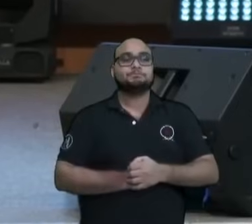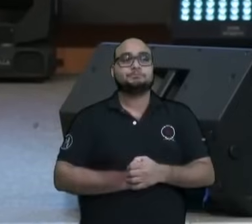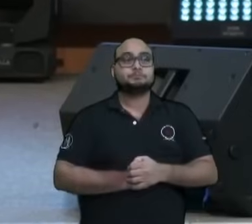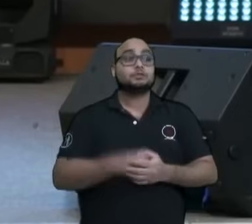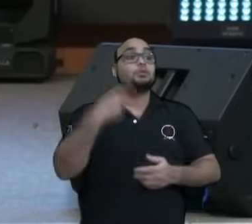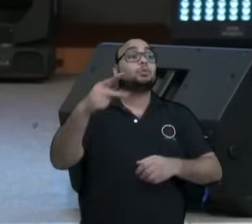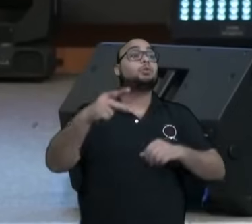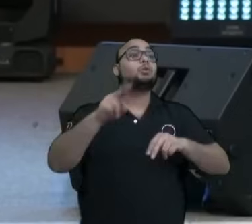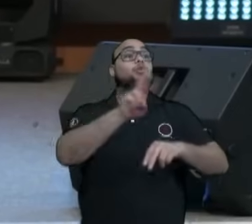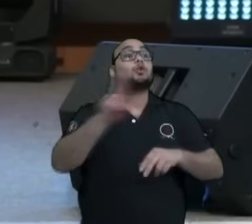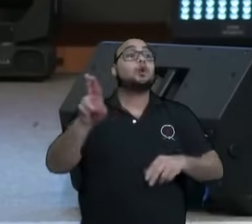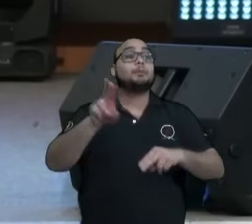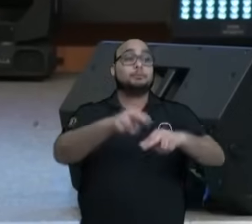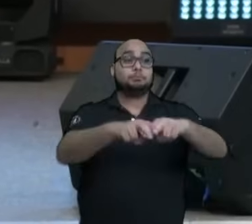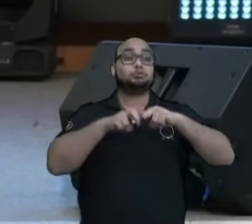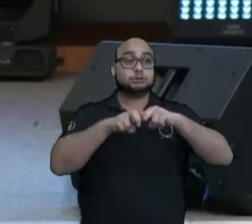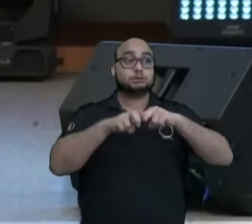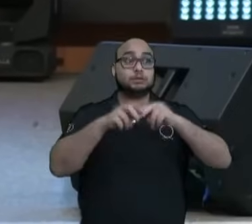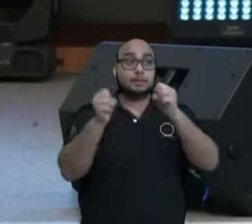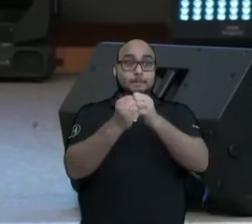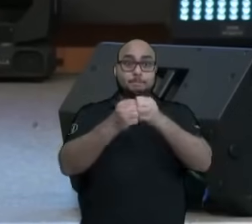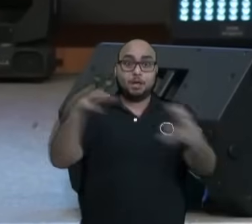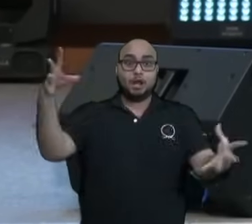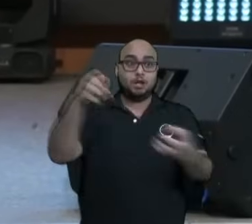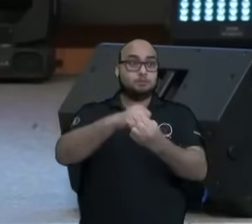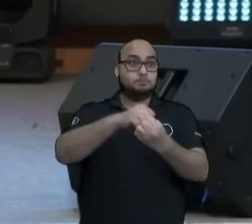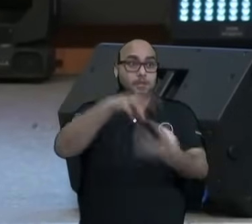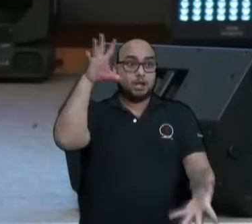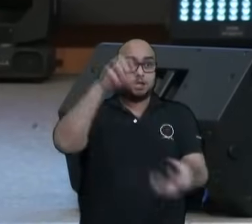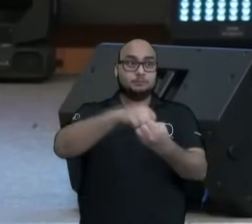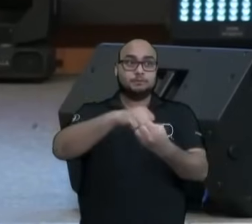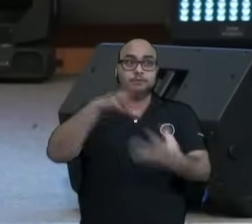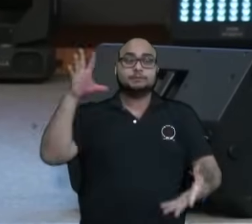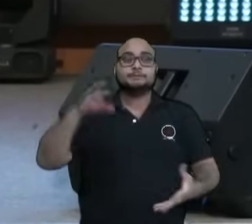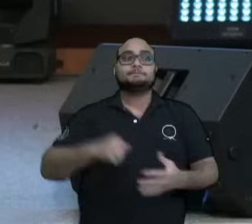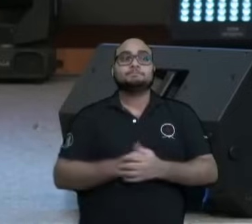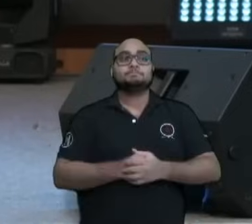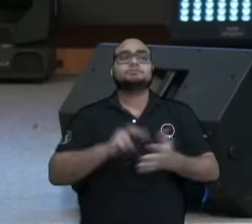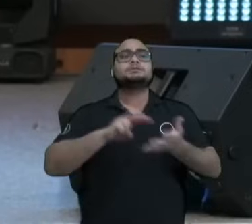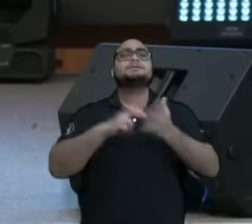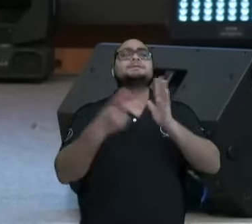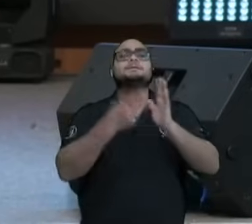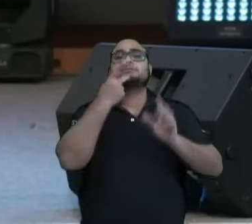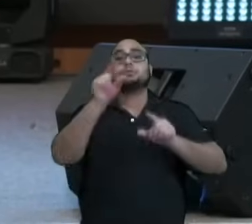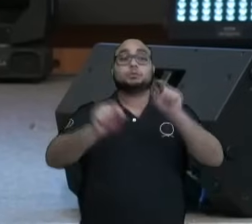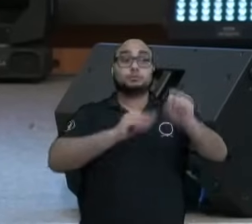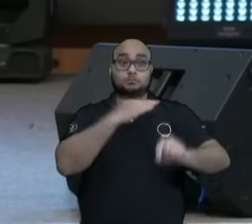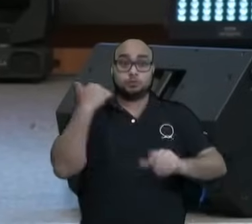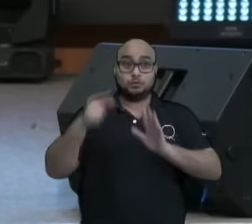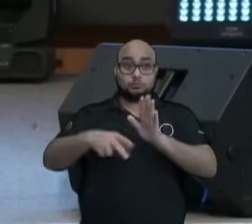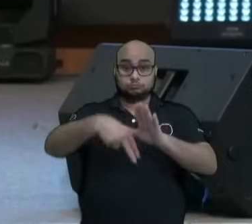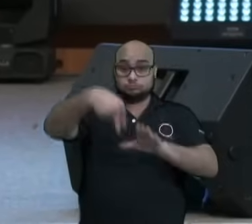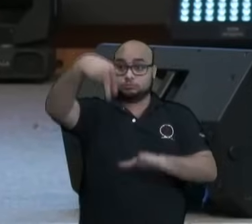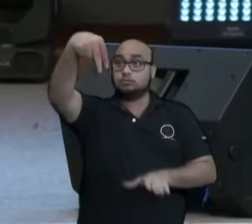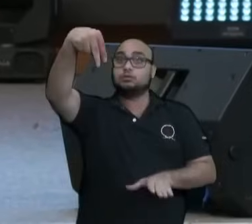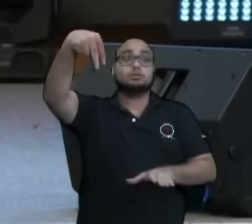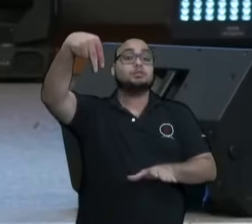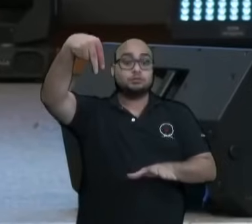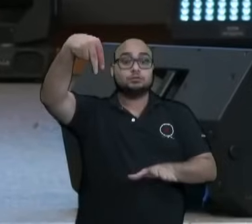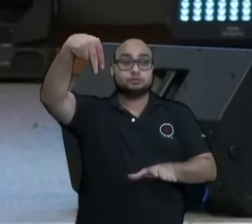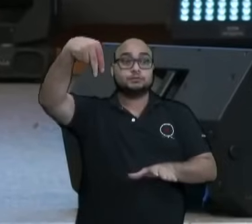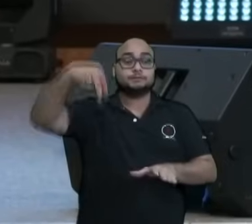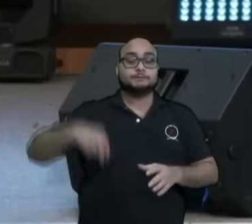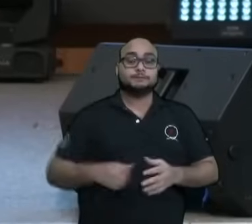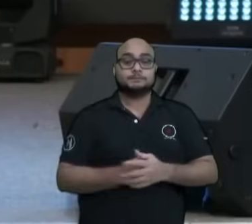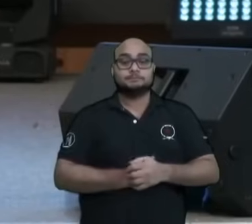Maravilhas você sabe que que operação de maravilha ressuscitar um morto é o cara não tem uma perna e nascer